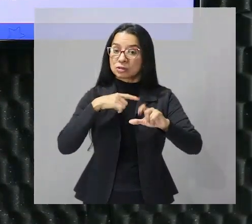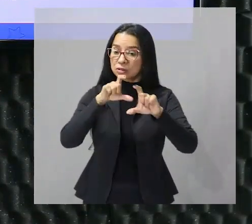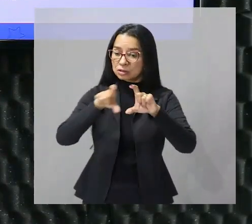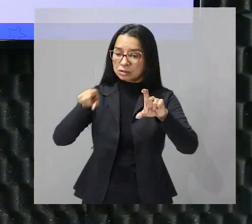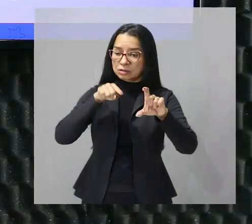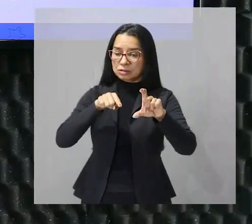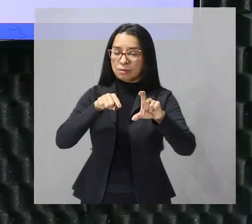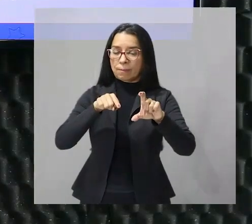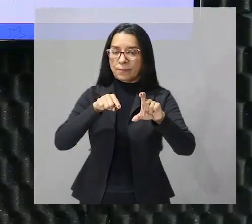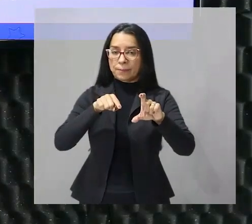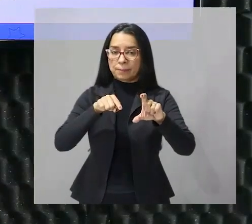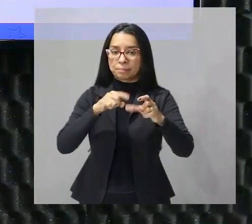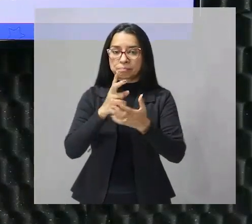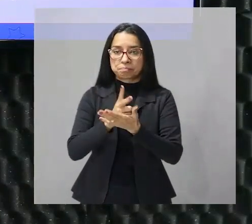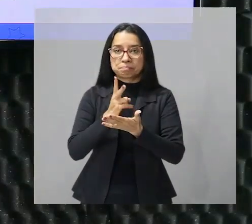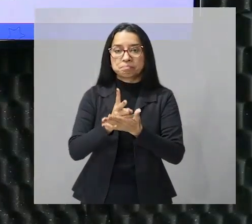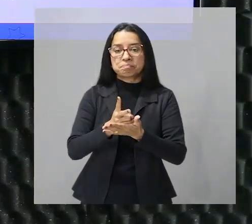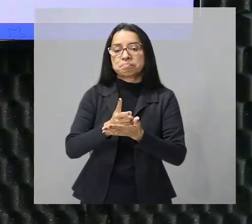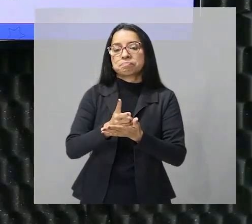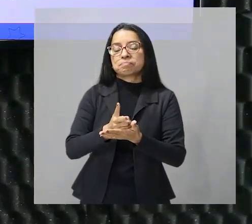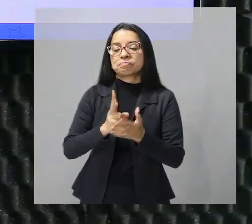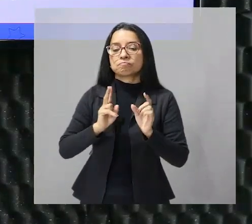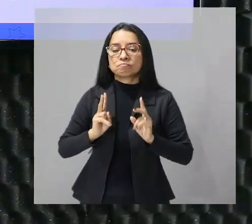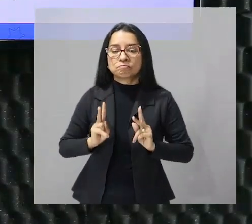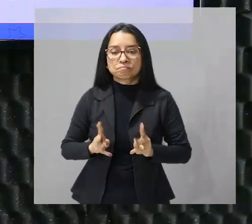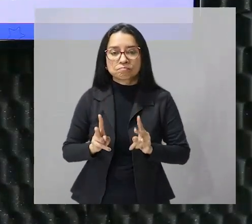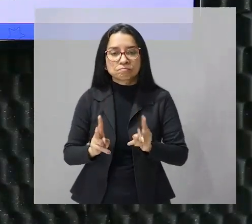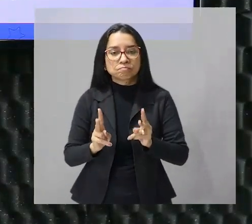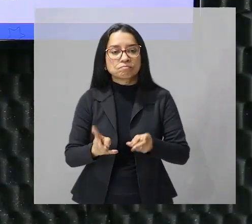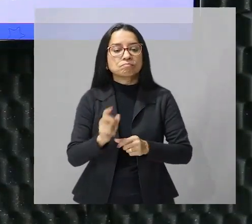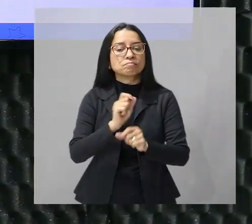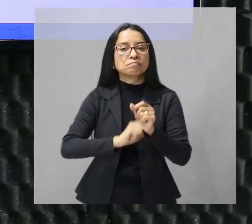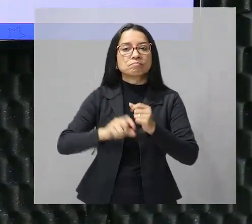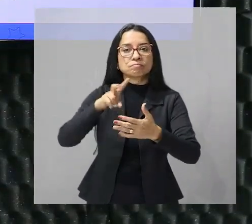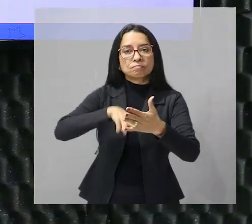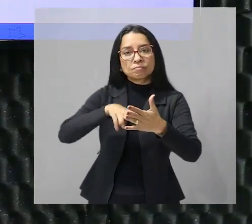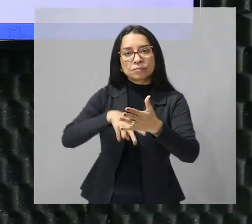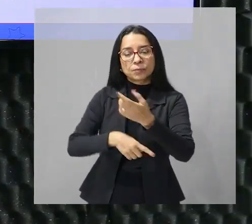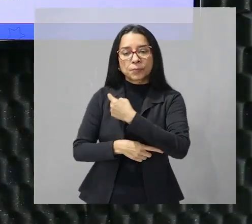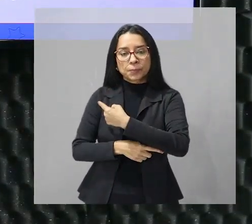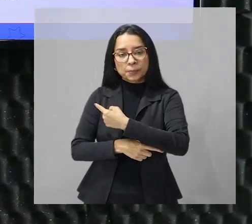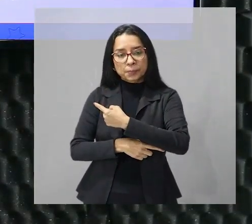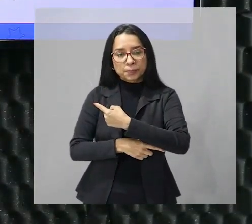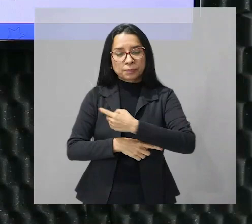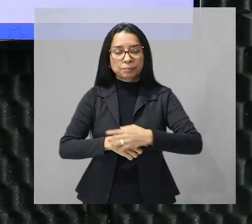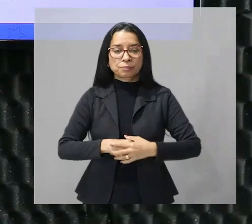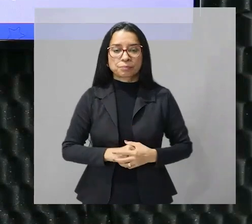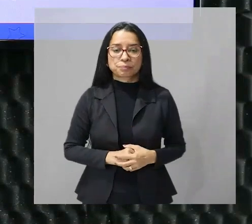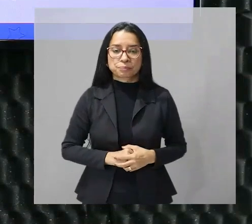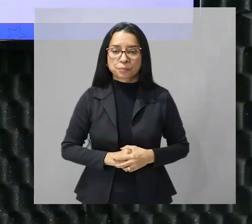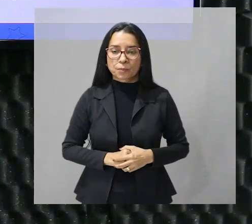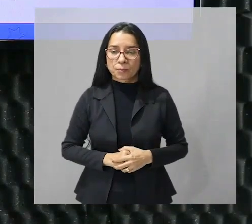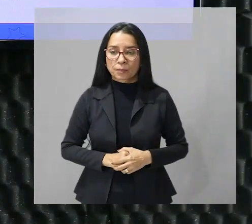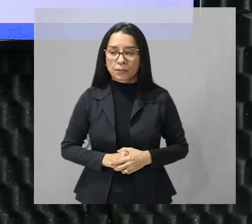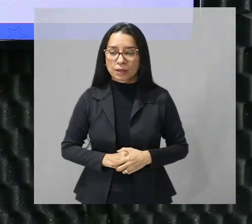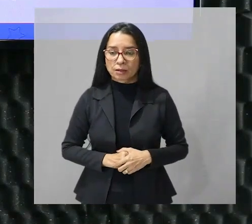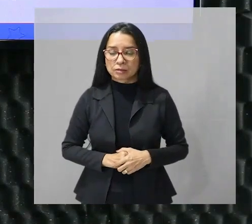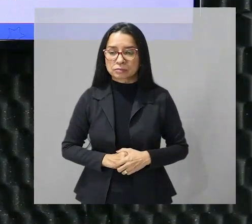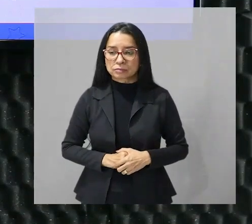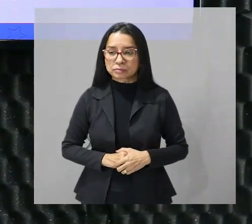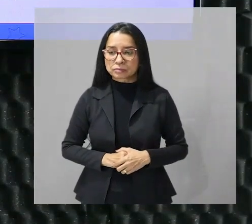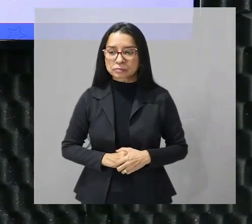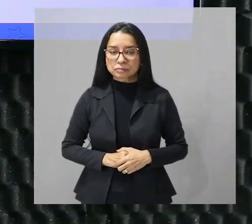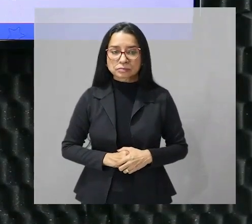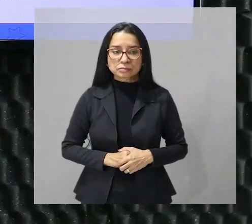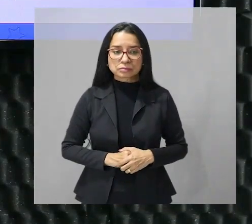no enunciado. Vamos continuar a leitura agora. Nessa situação, o preço a ser pago ao aplicativo